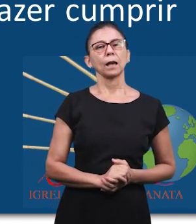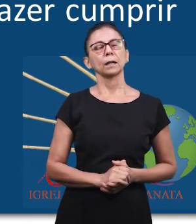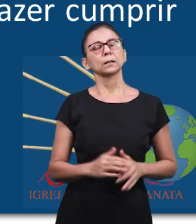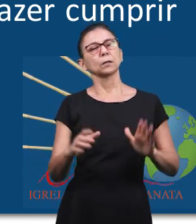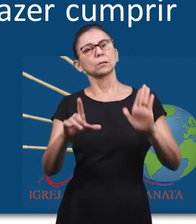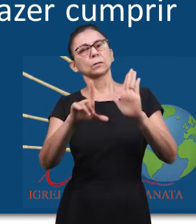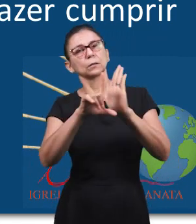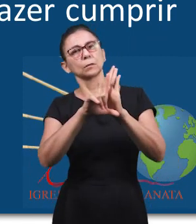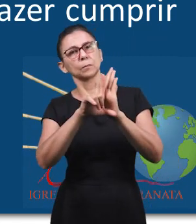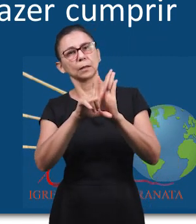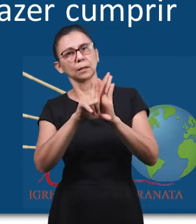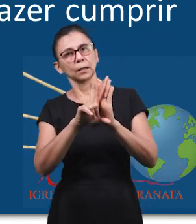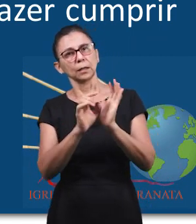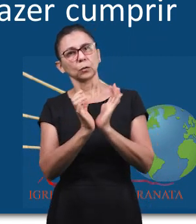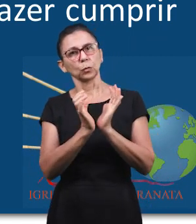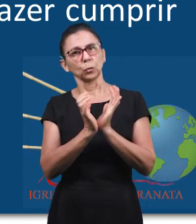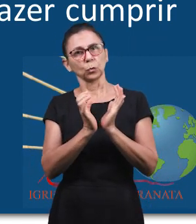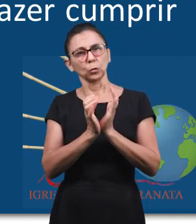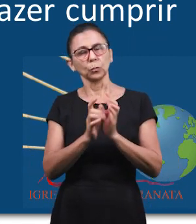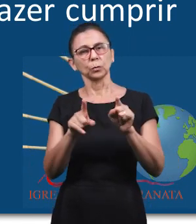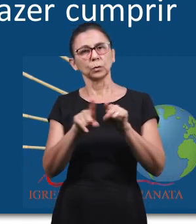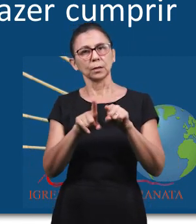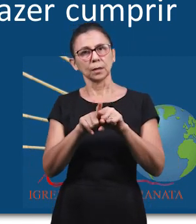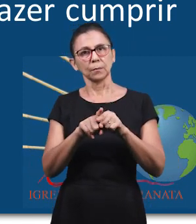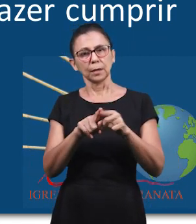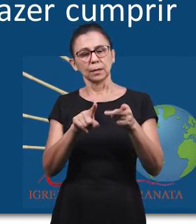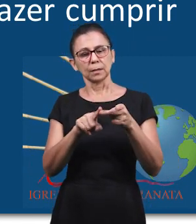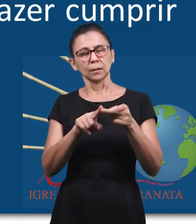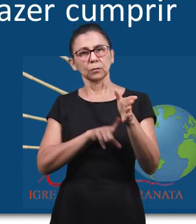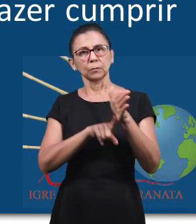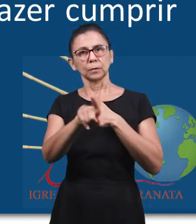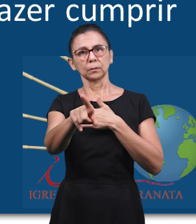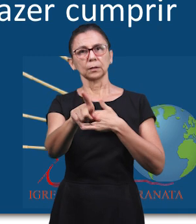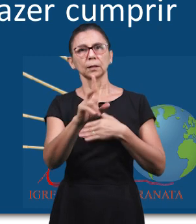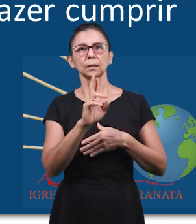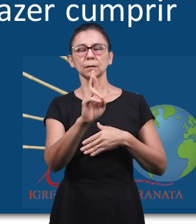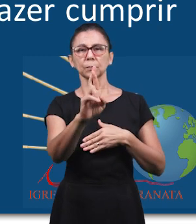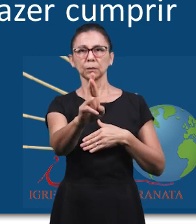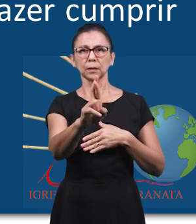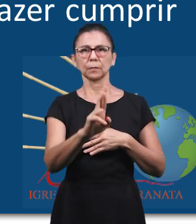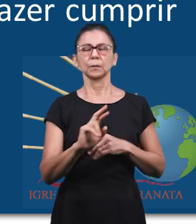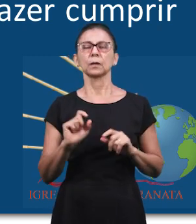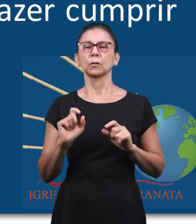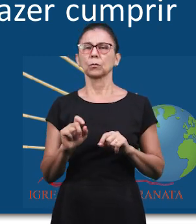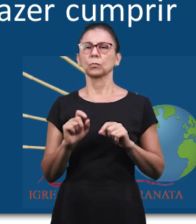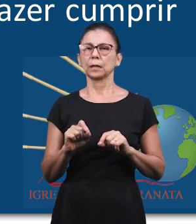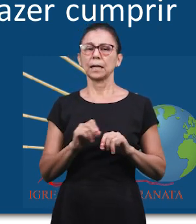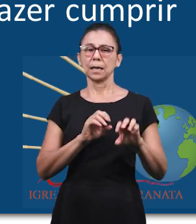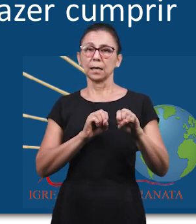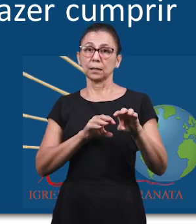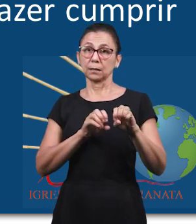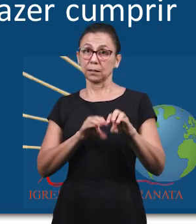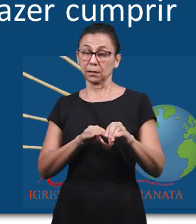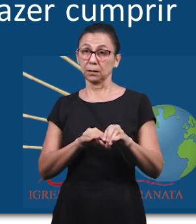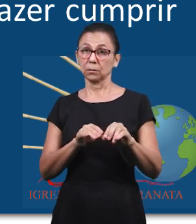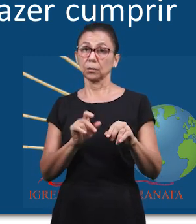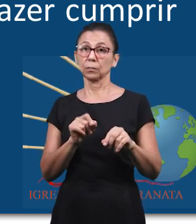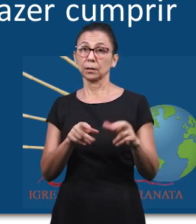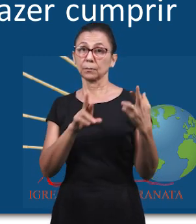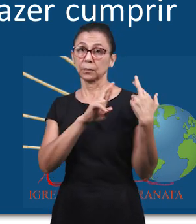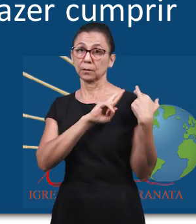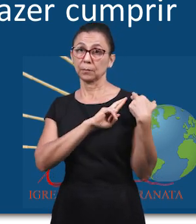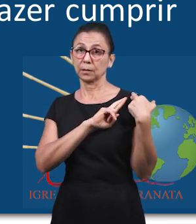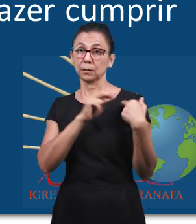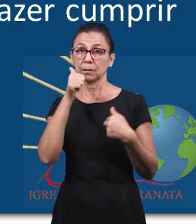com a legislação que nós também respondemos a segunda pergunta que foi anunciada, porque a educação é